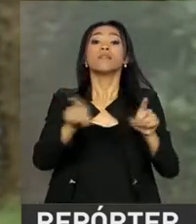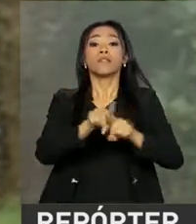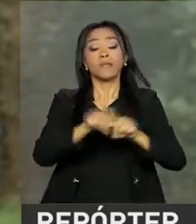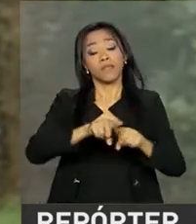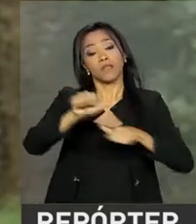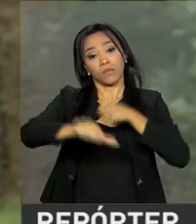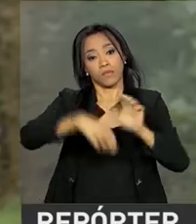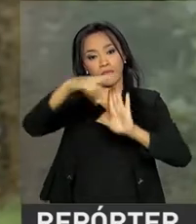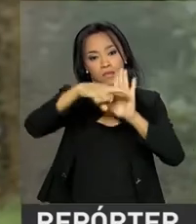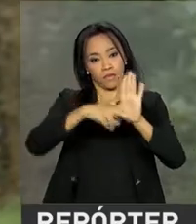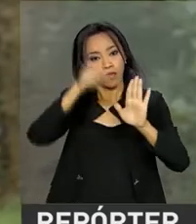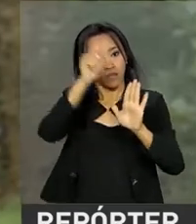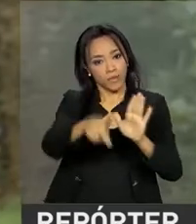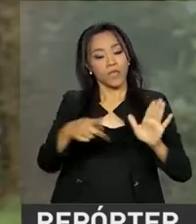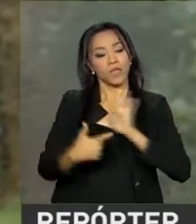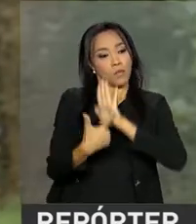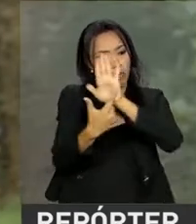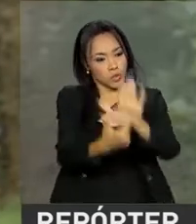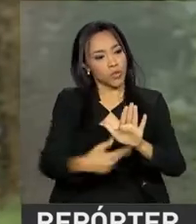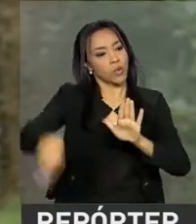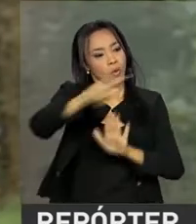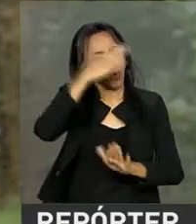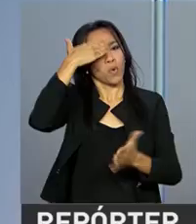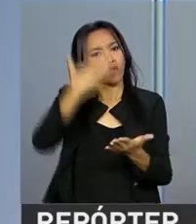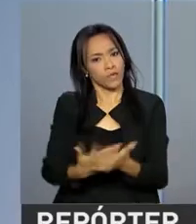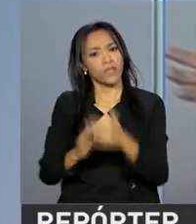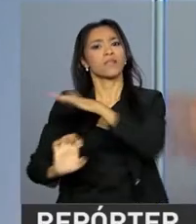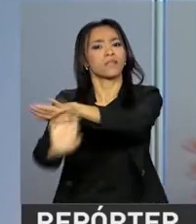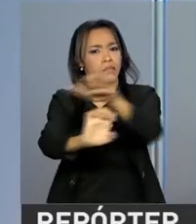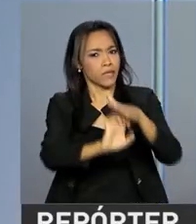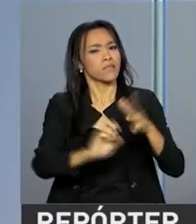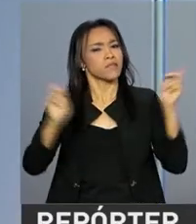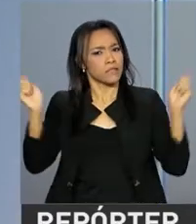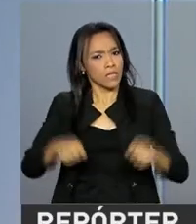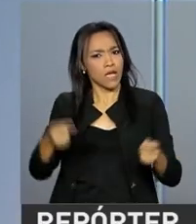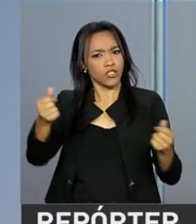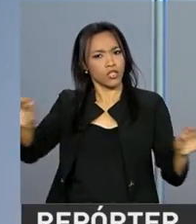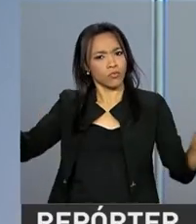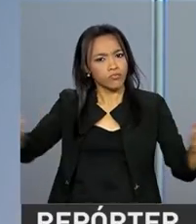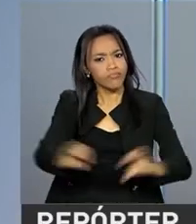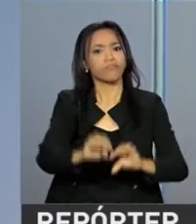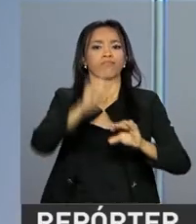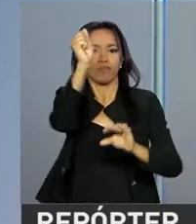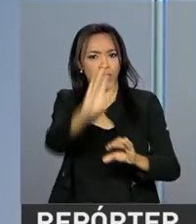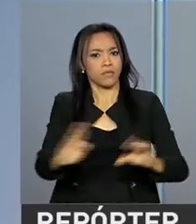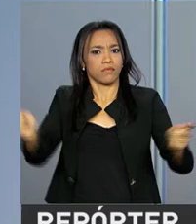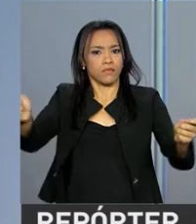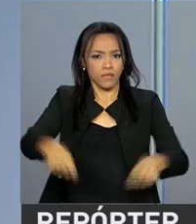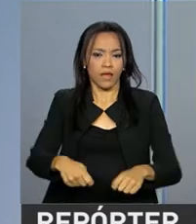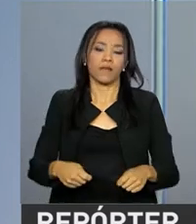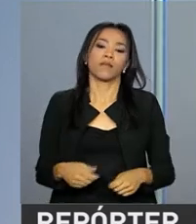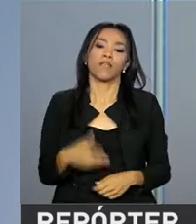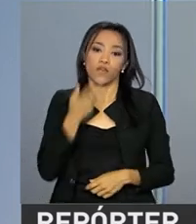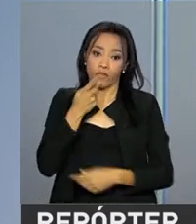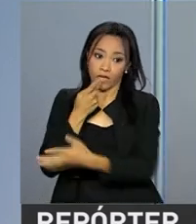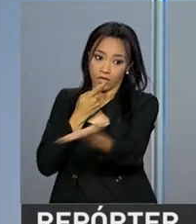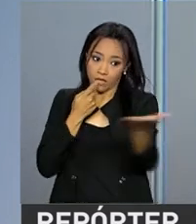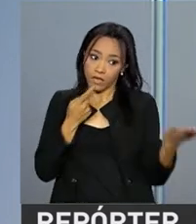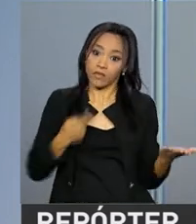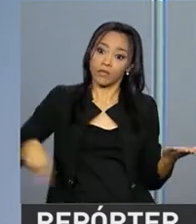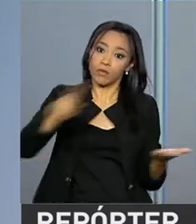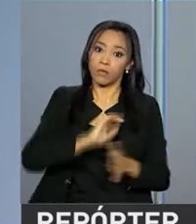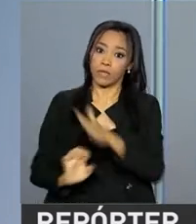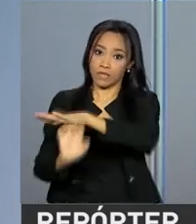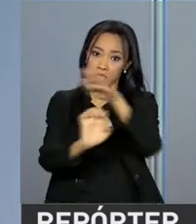aos empresários para que invista no brasil aos investidores eu digo sem medo de errar pode